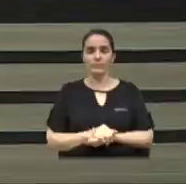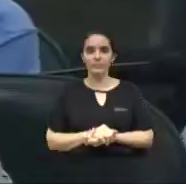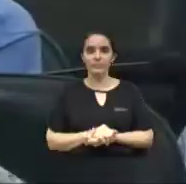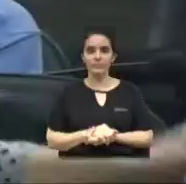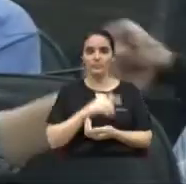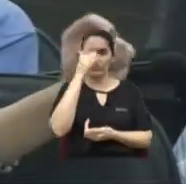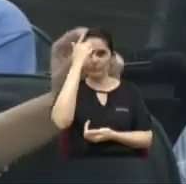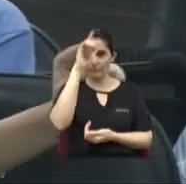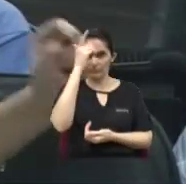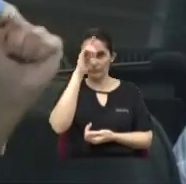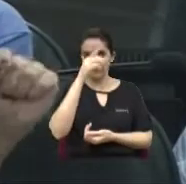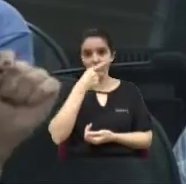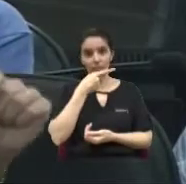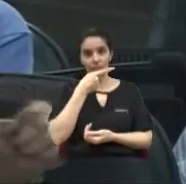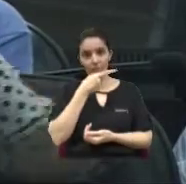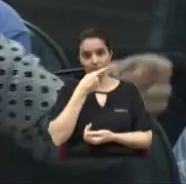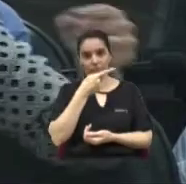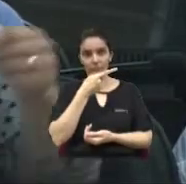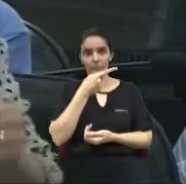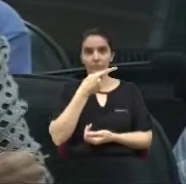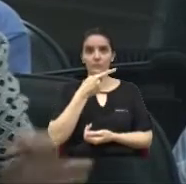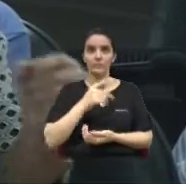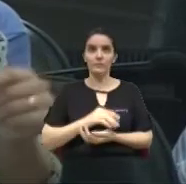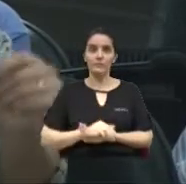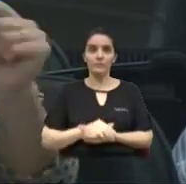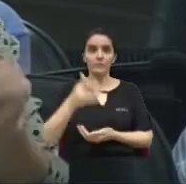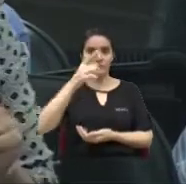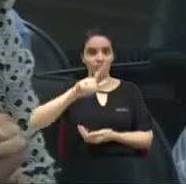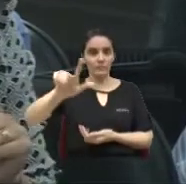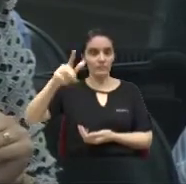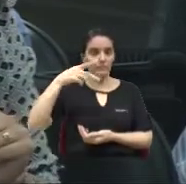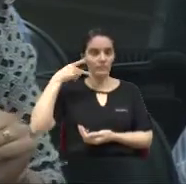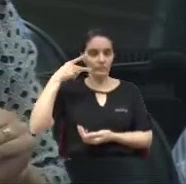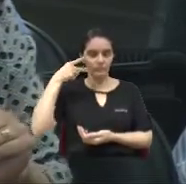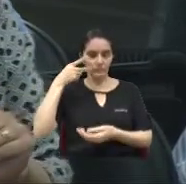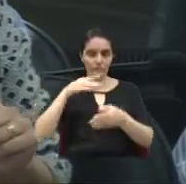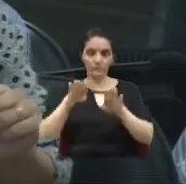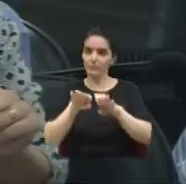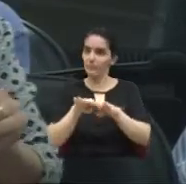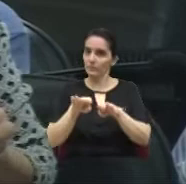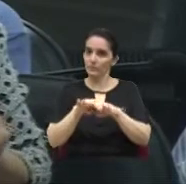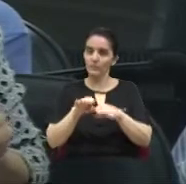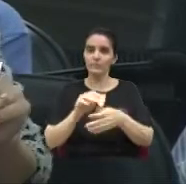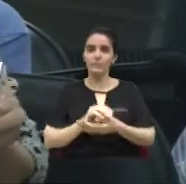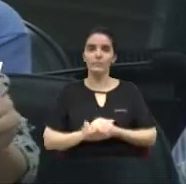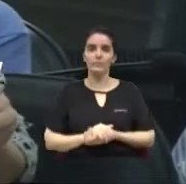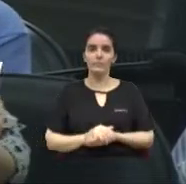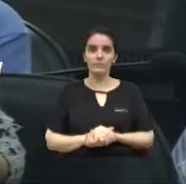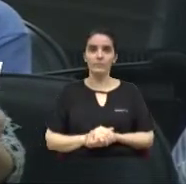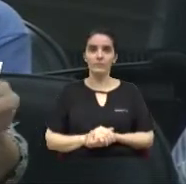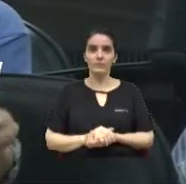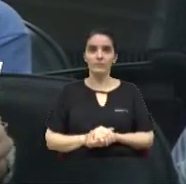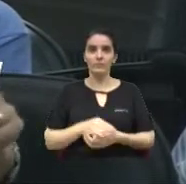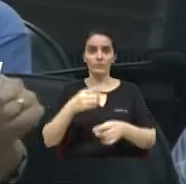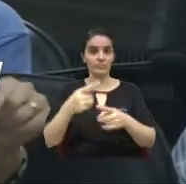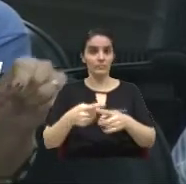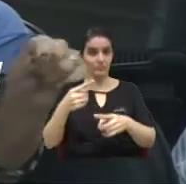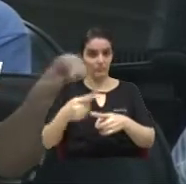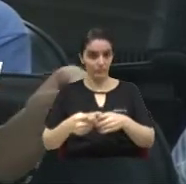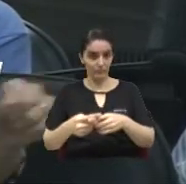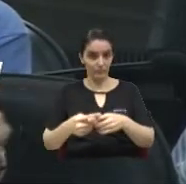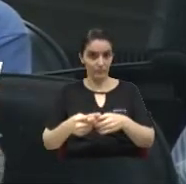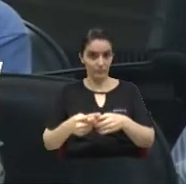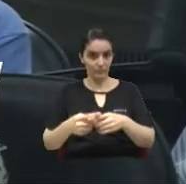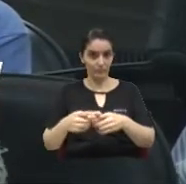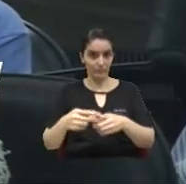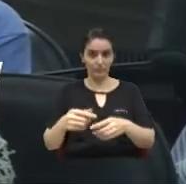Lemão tenha frisado este ponto, e outros colegas também já o fizeram, mas que o fato de termos negado a moção